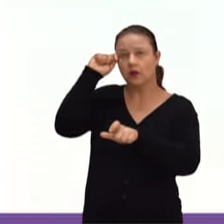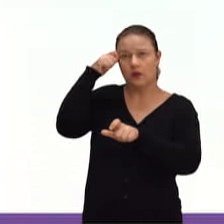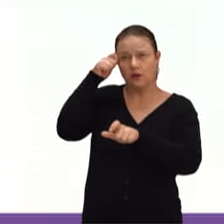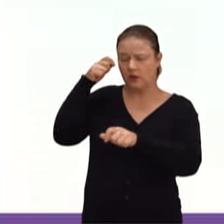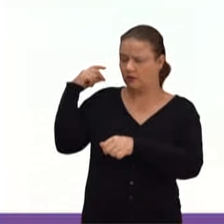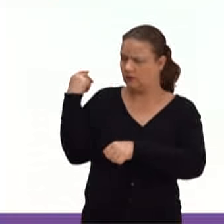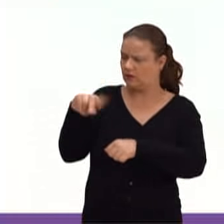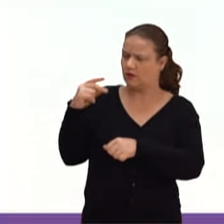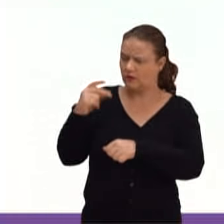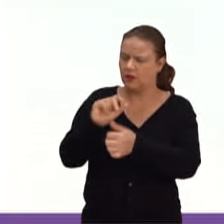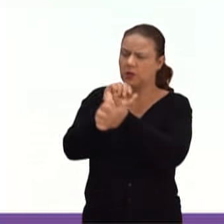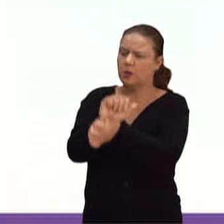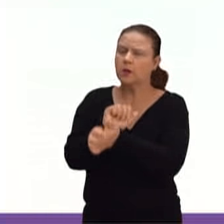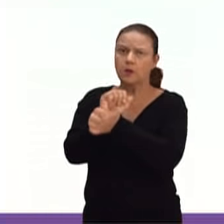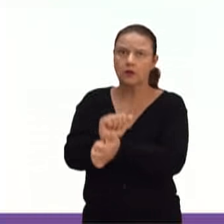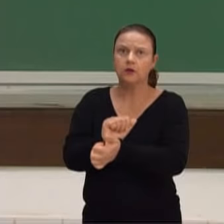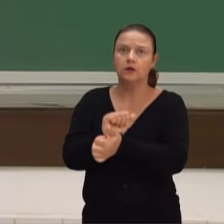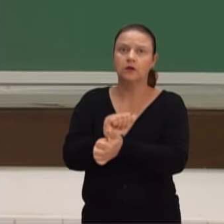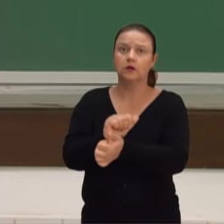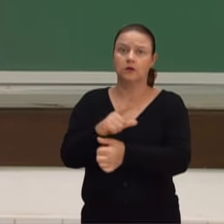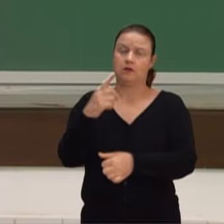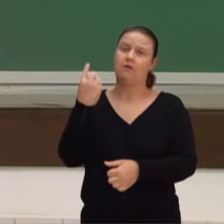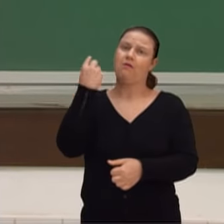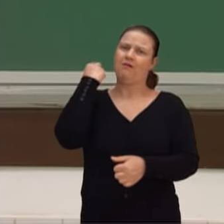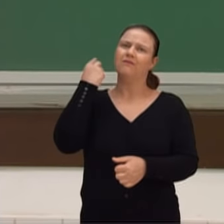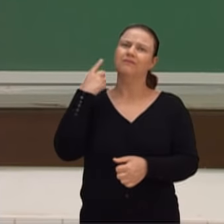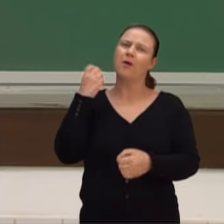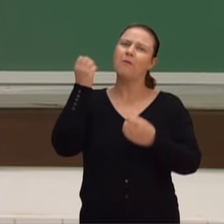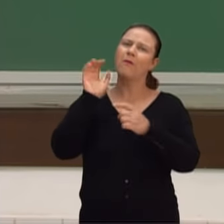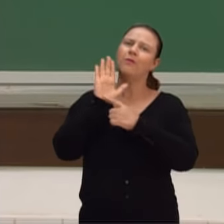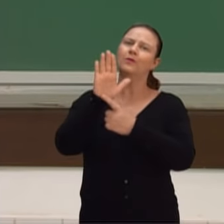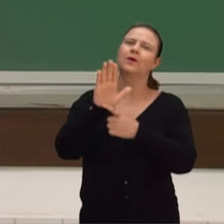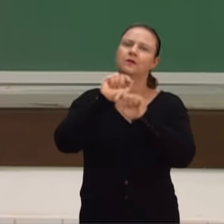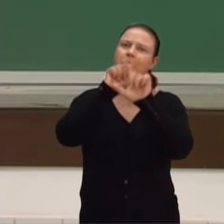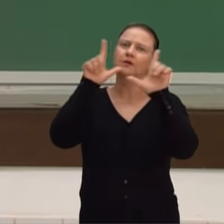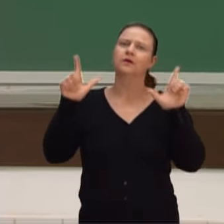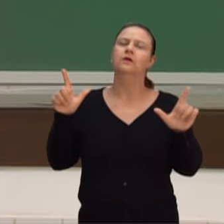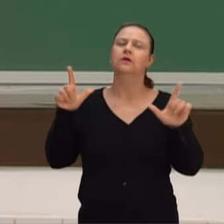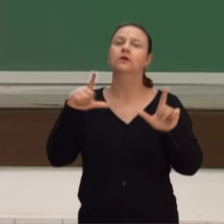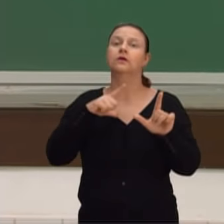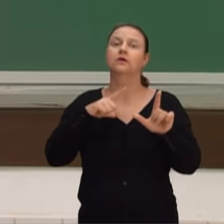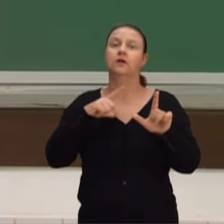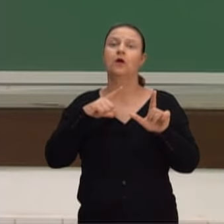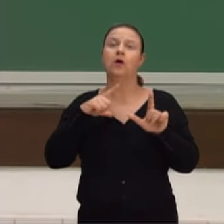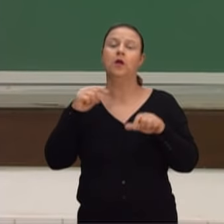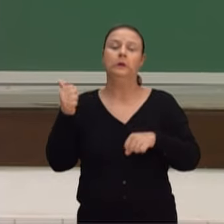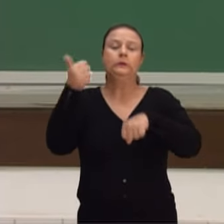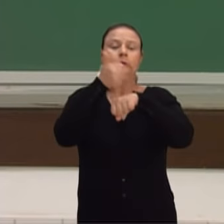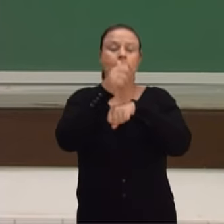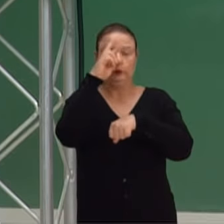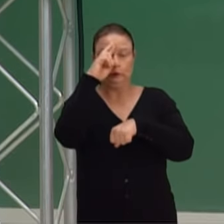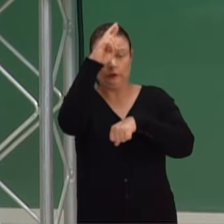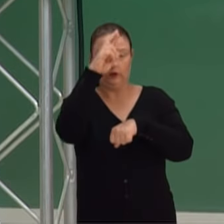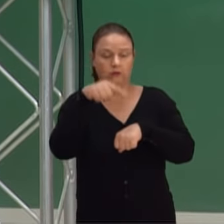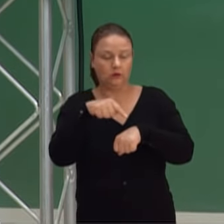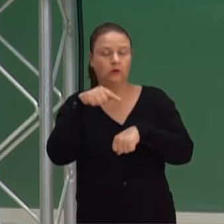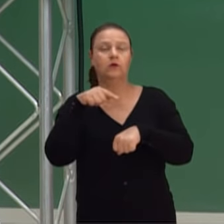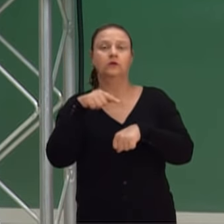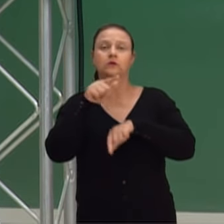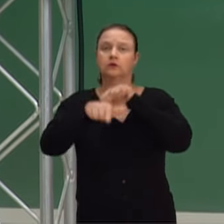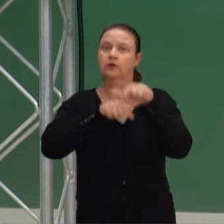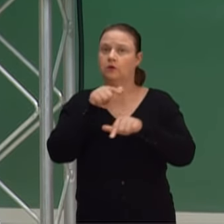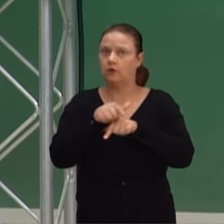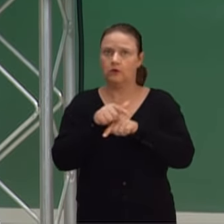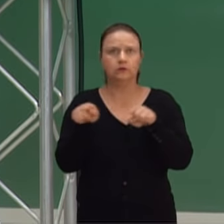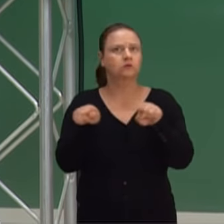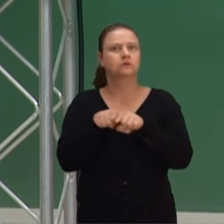escravos. Esse negro provavelmente tinha alguma posição mais elevada dentro do trabalho ali naquela fazenda, naquele lugar. Então você tem uma